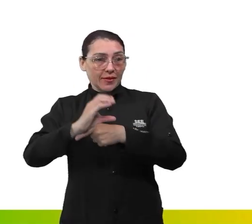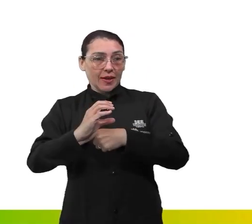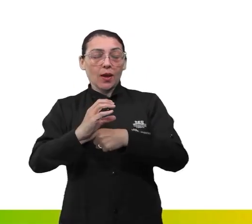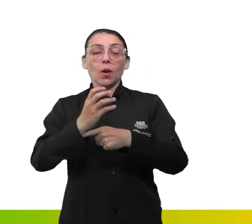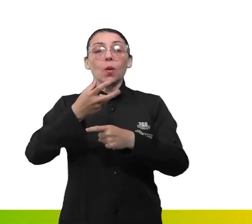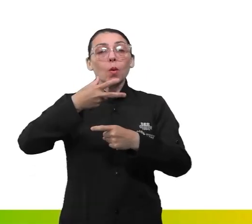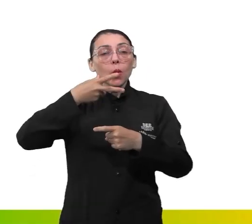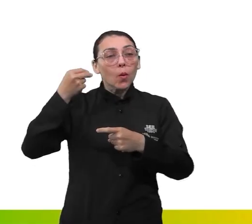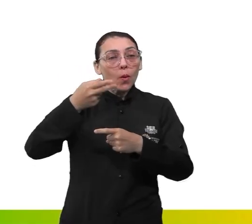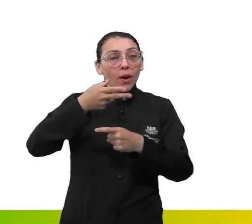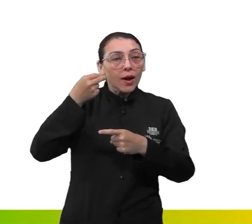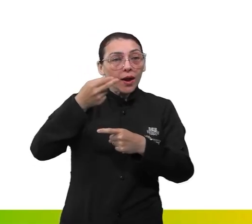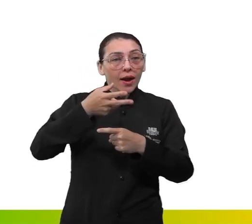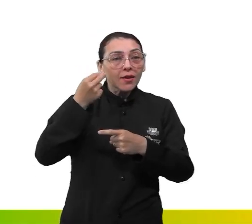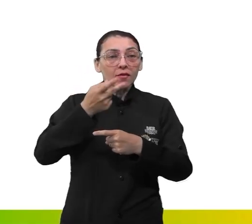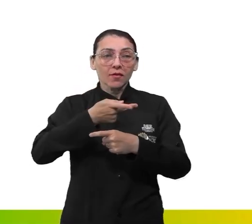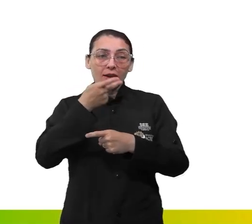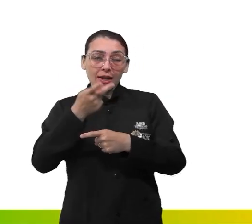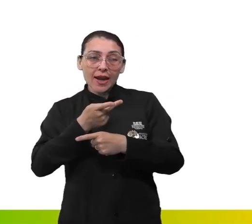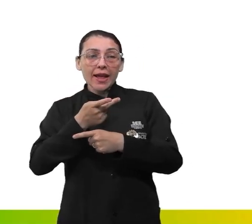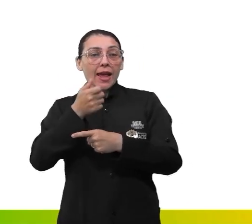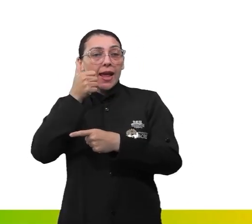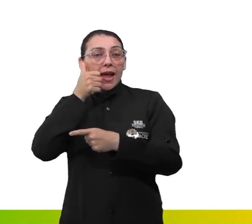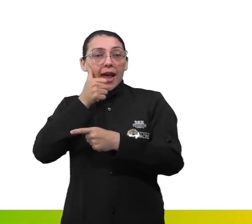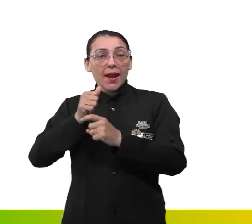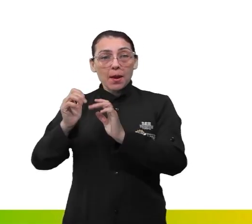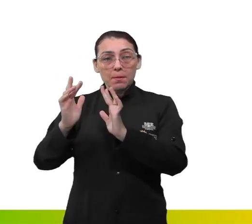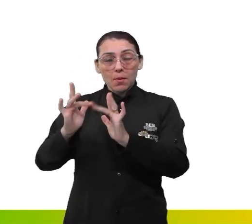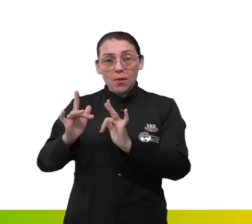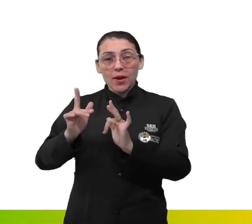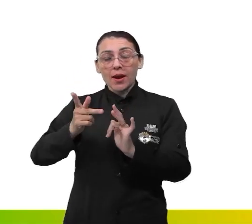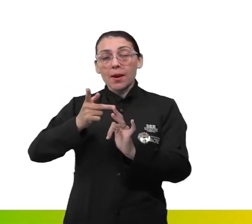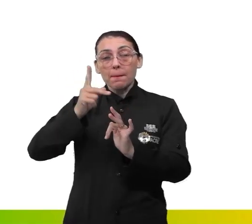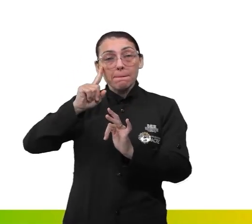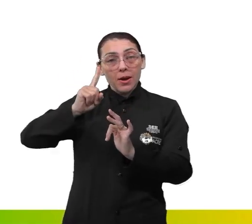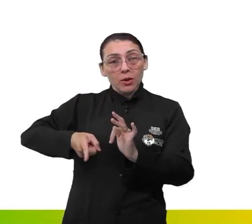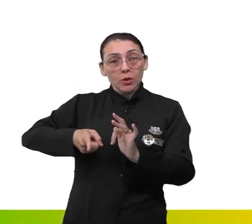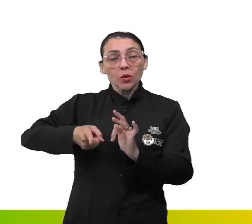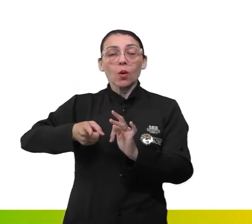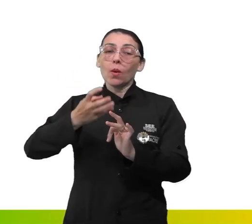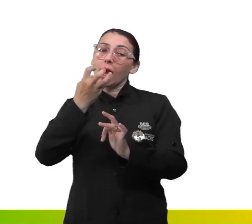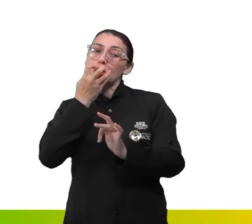Letra C. Garfield diz que a Liz mandou Odd comer grama.